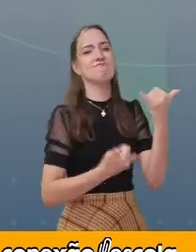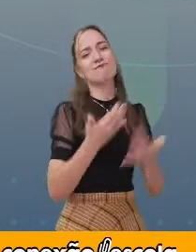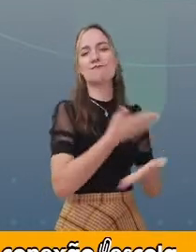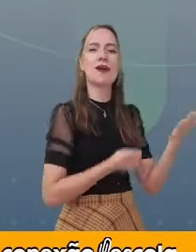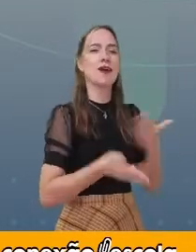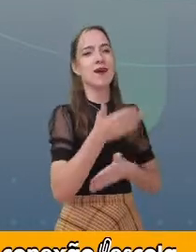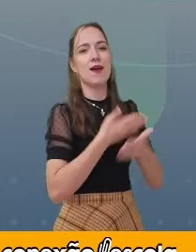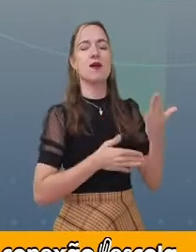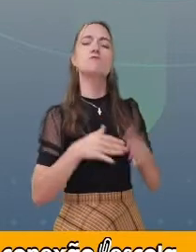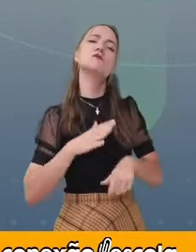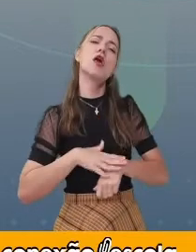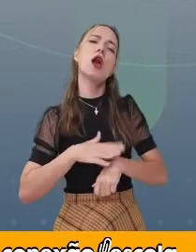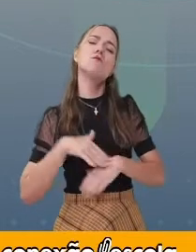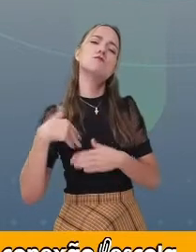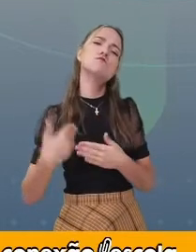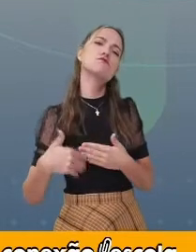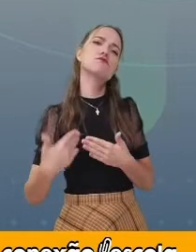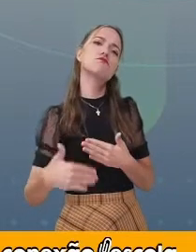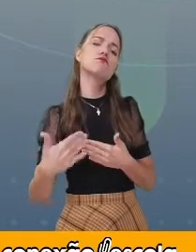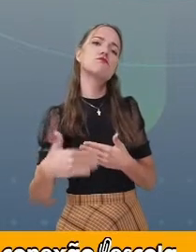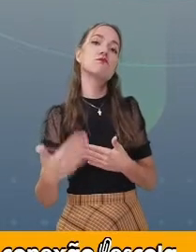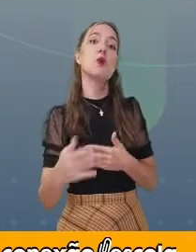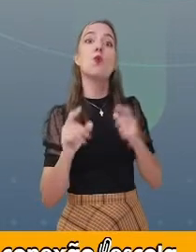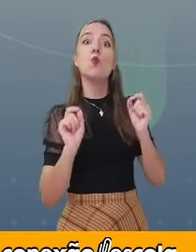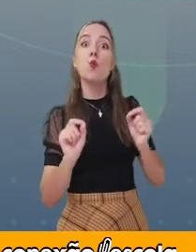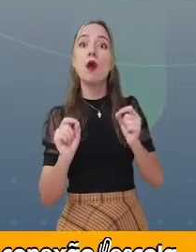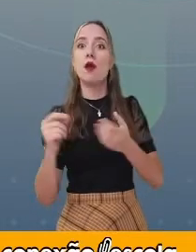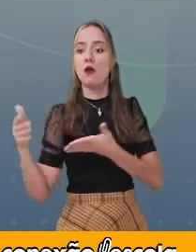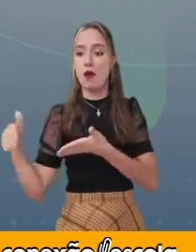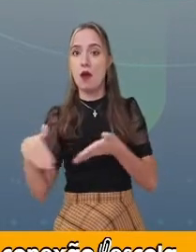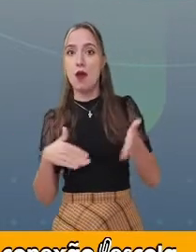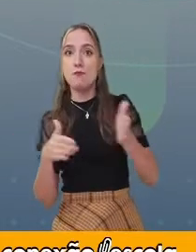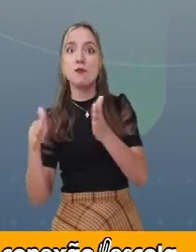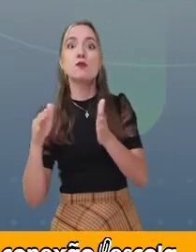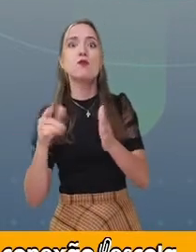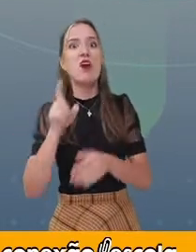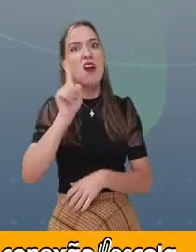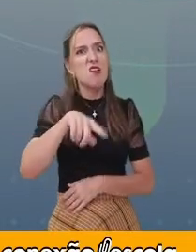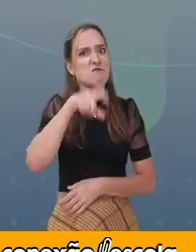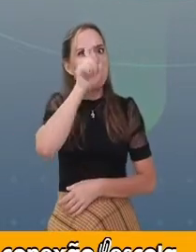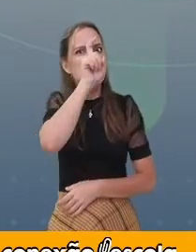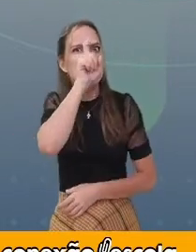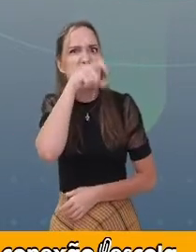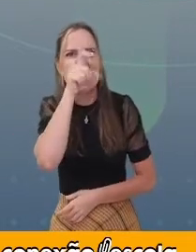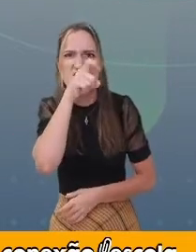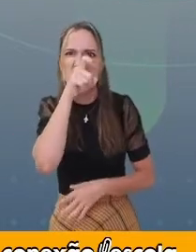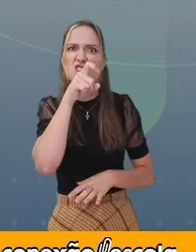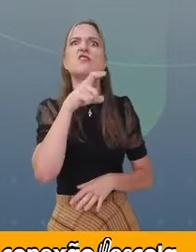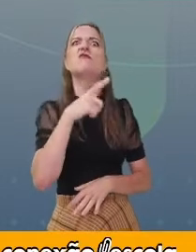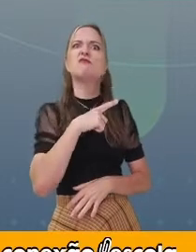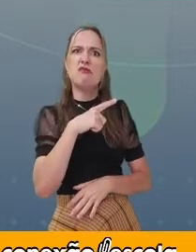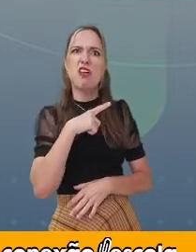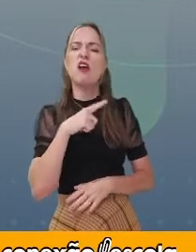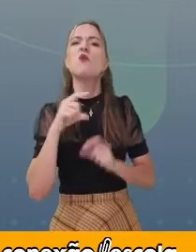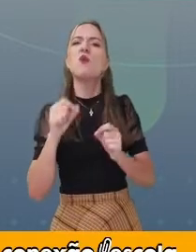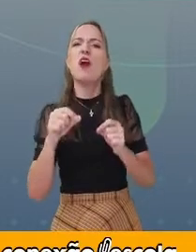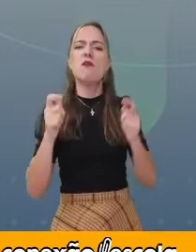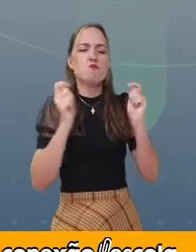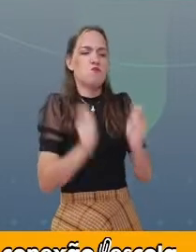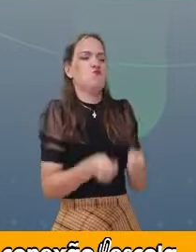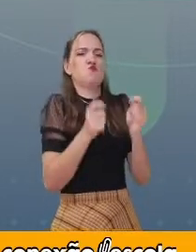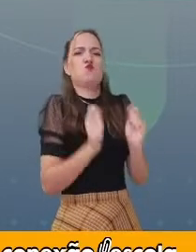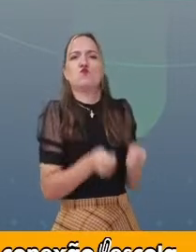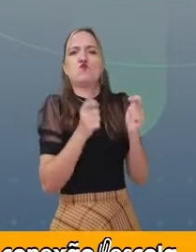Passado algum tempo, apareceu na estrada uma bruxa puxando uma